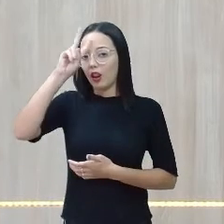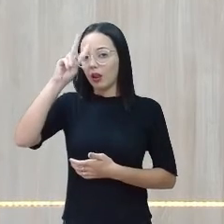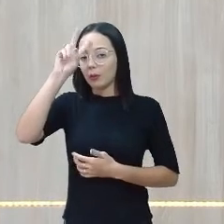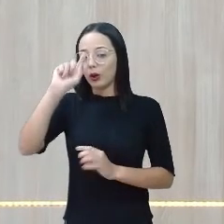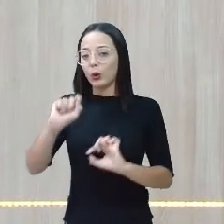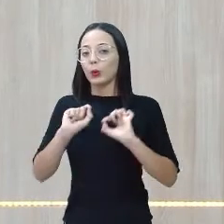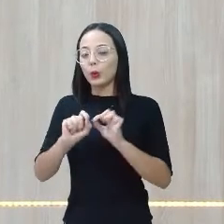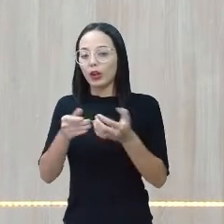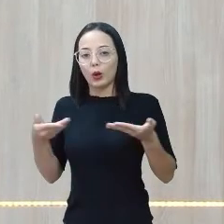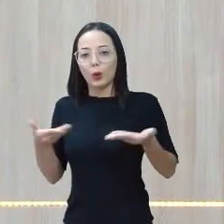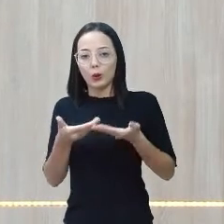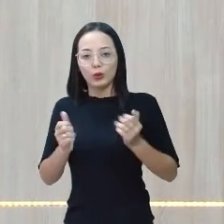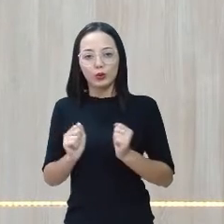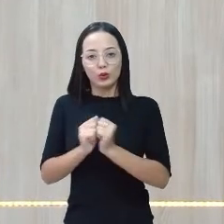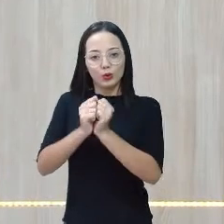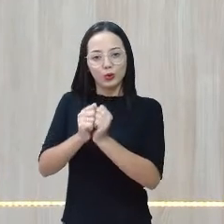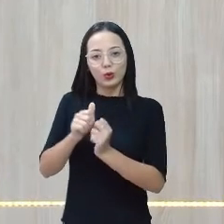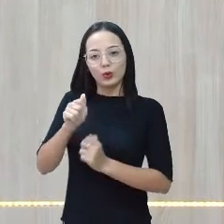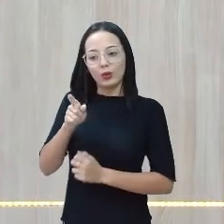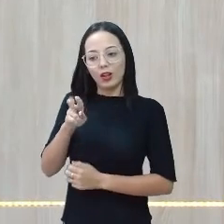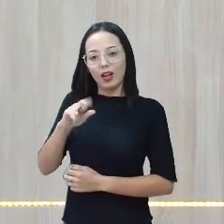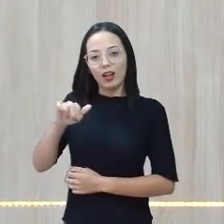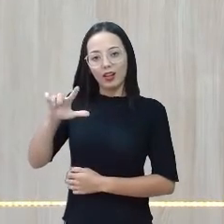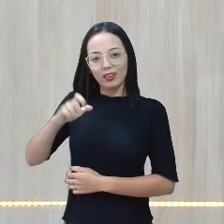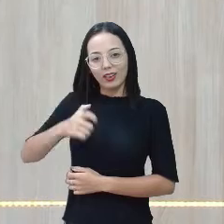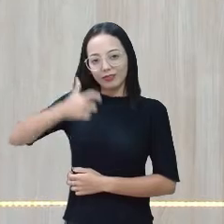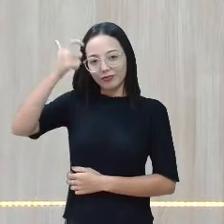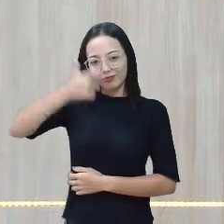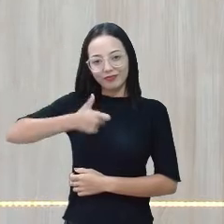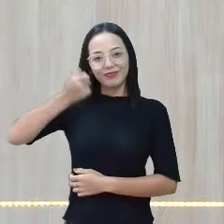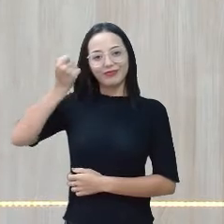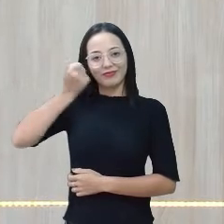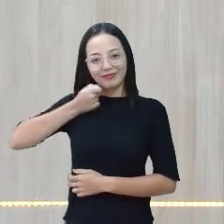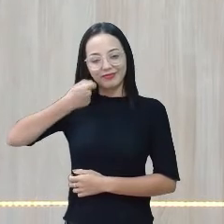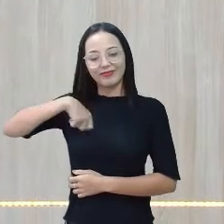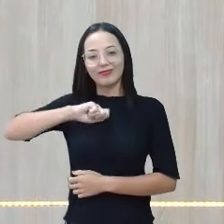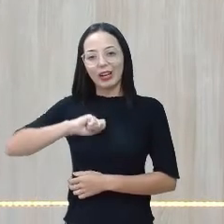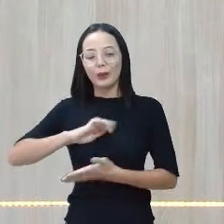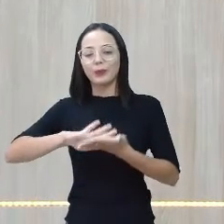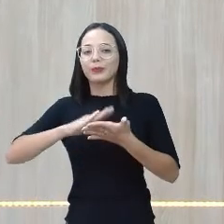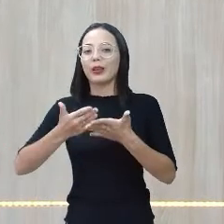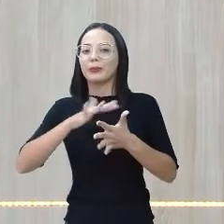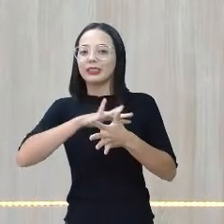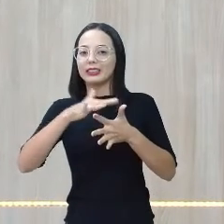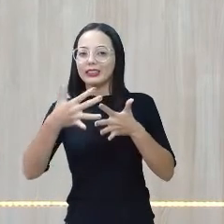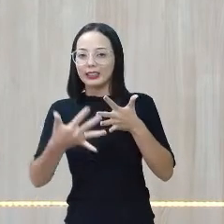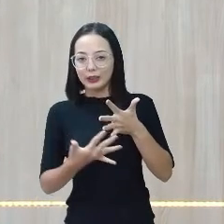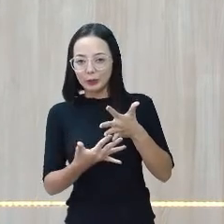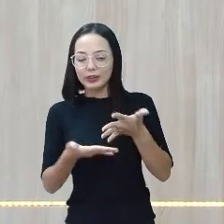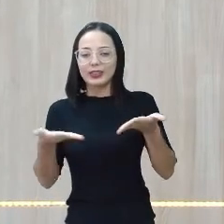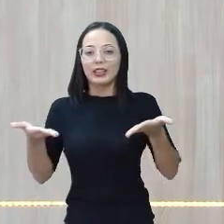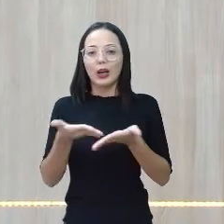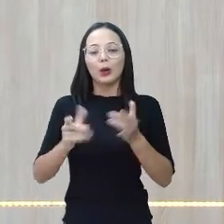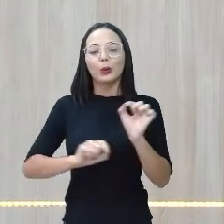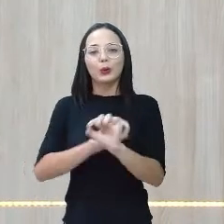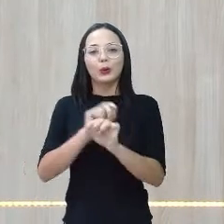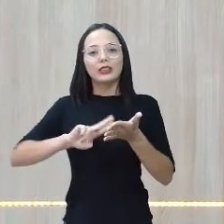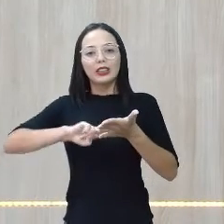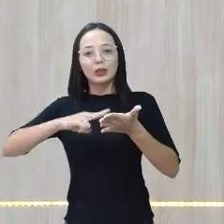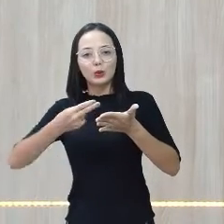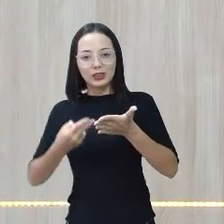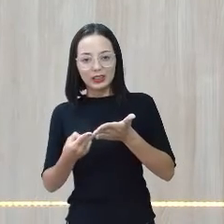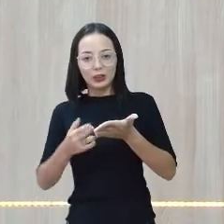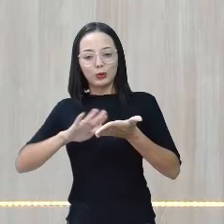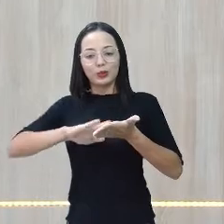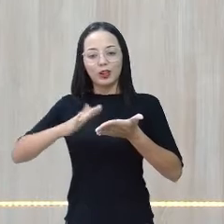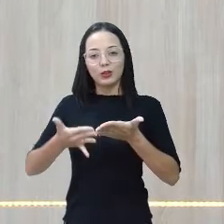nós estamos com a companhia da Adriele, nossa intérprete de Libras. Ela que vai estar traduzindo tudo aquilo que